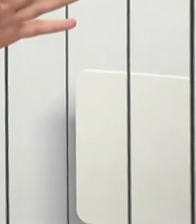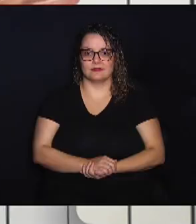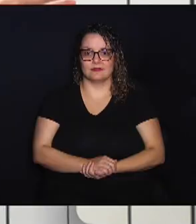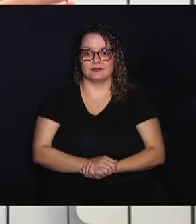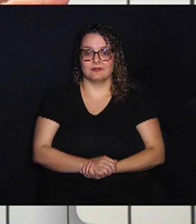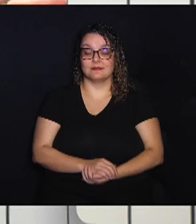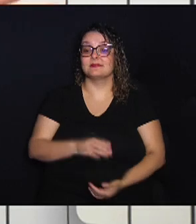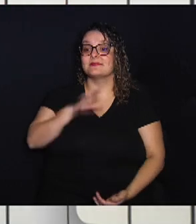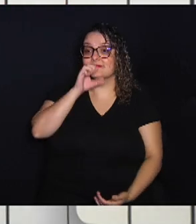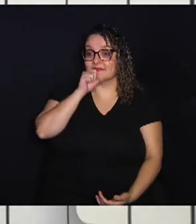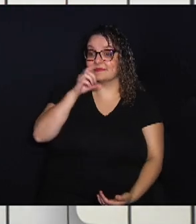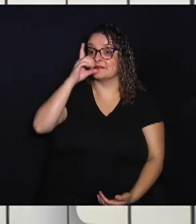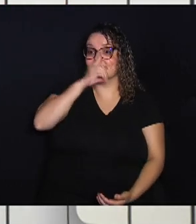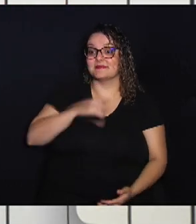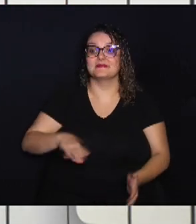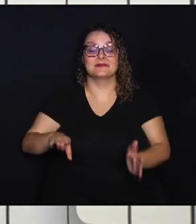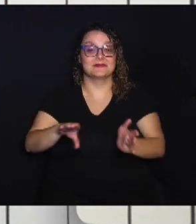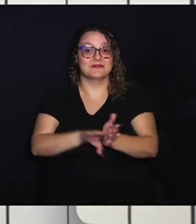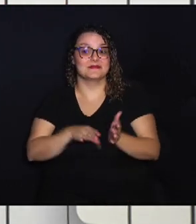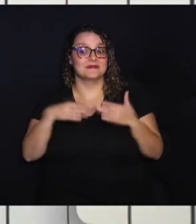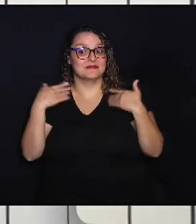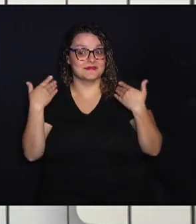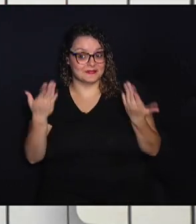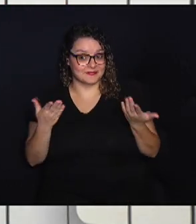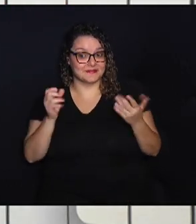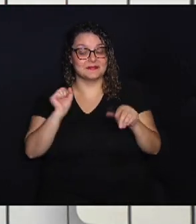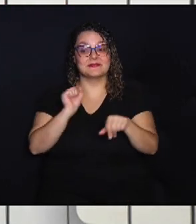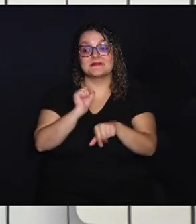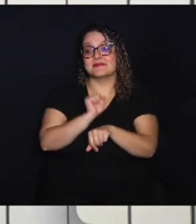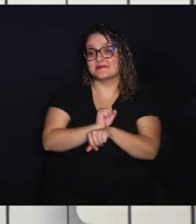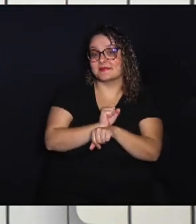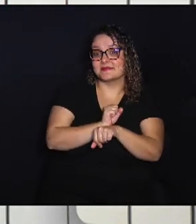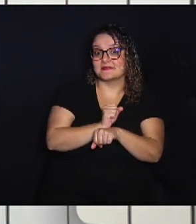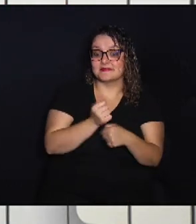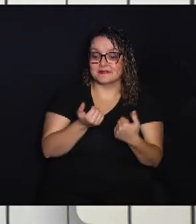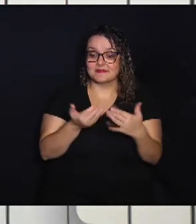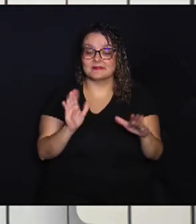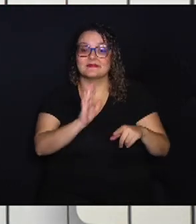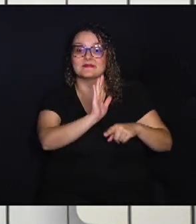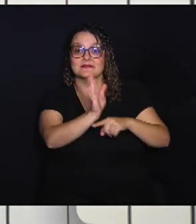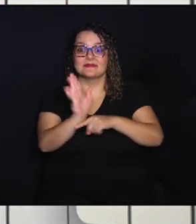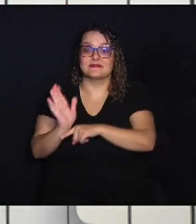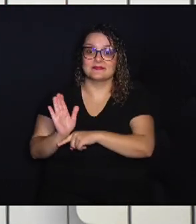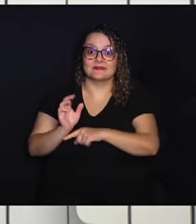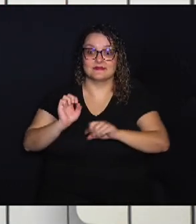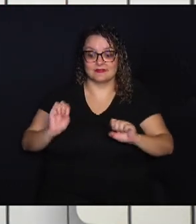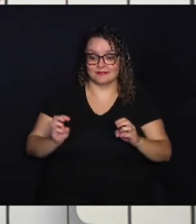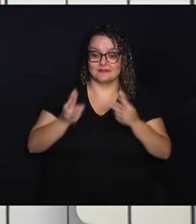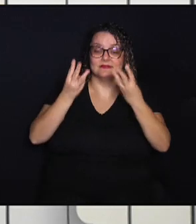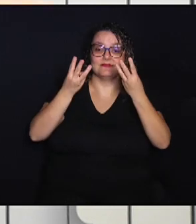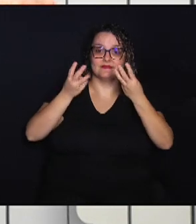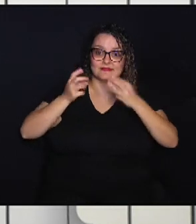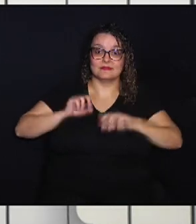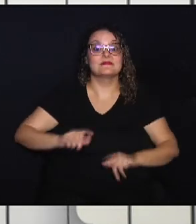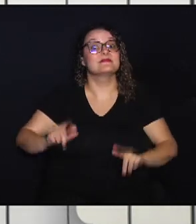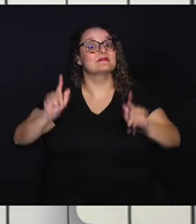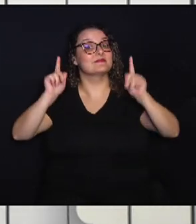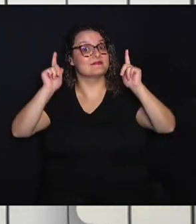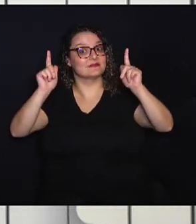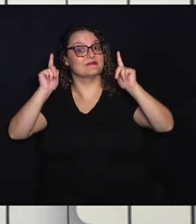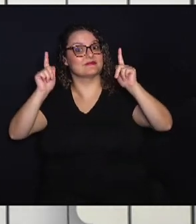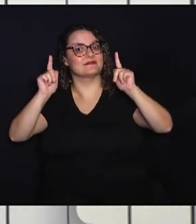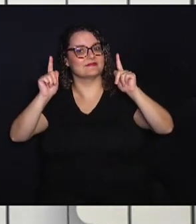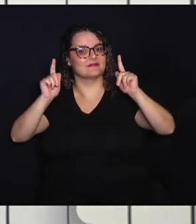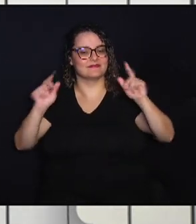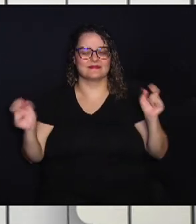Fim de semana chegando e para você que está esperando estreias no cinema, shows, muita diversão,